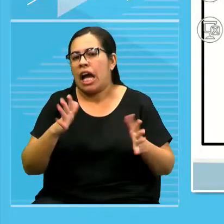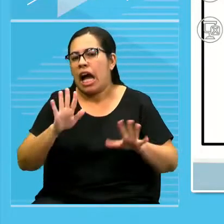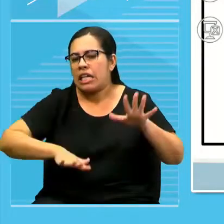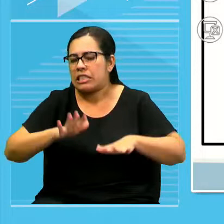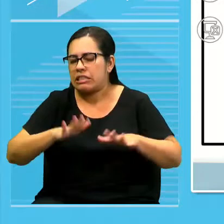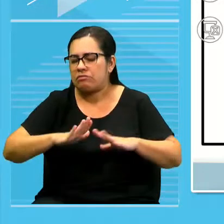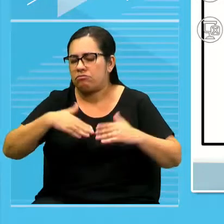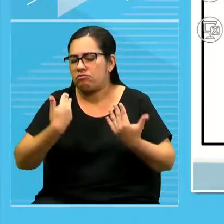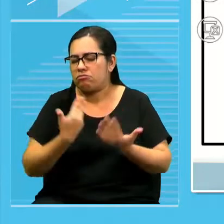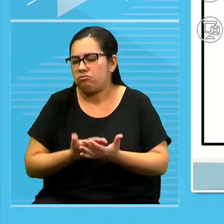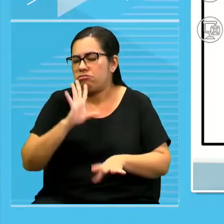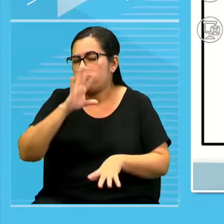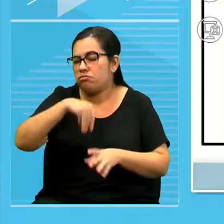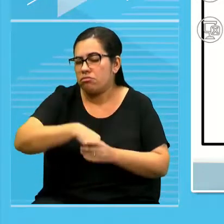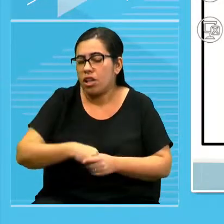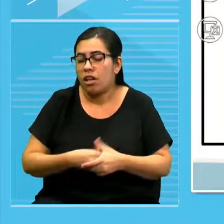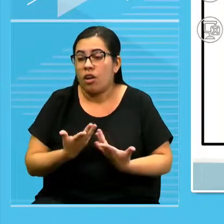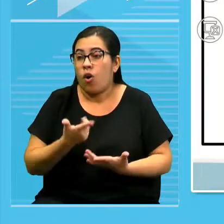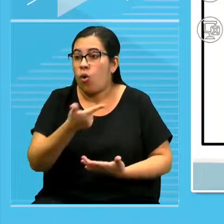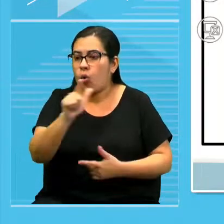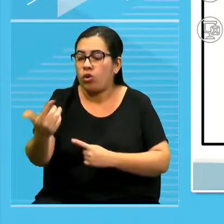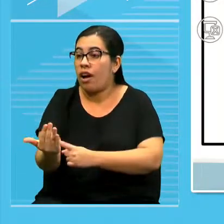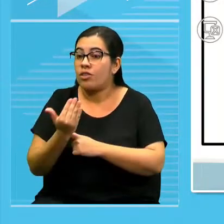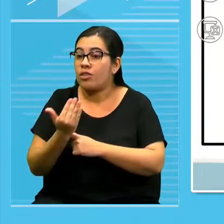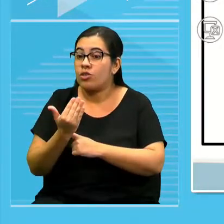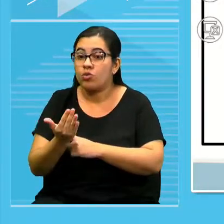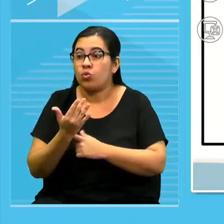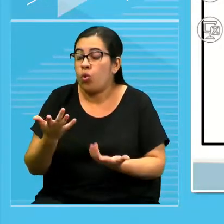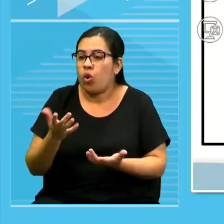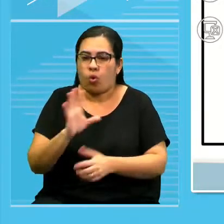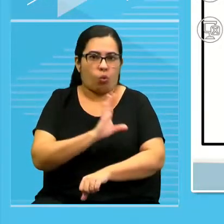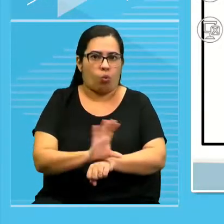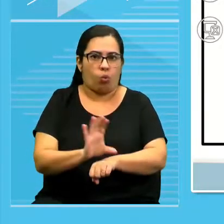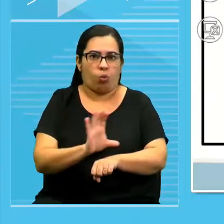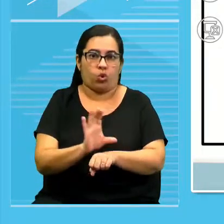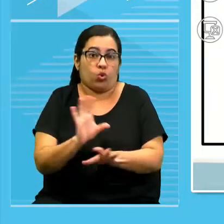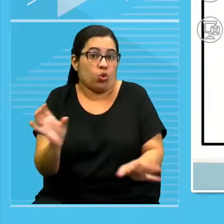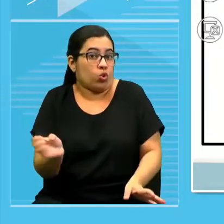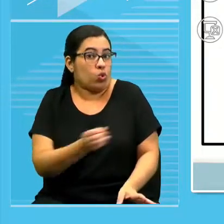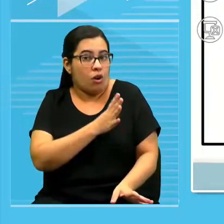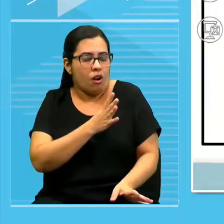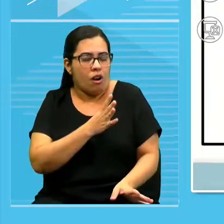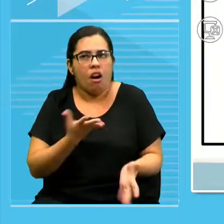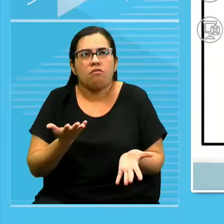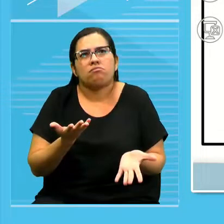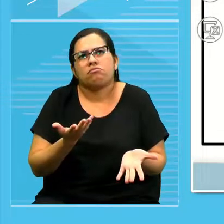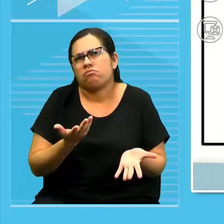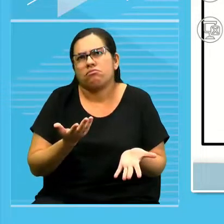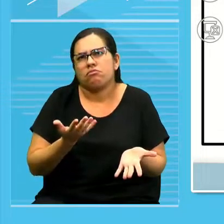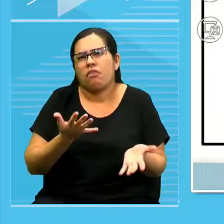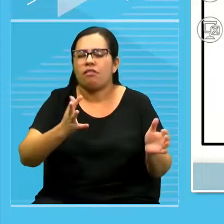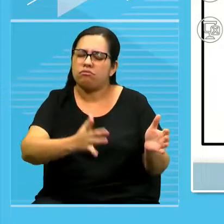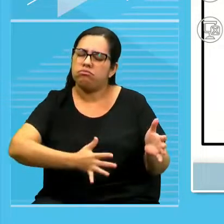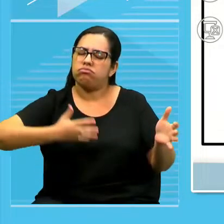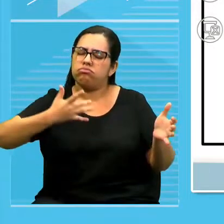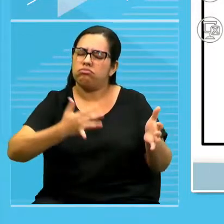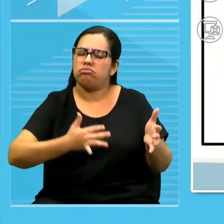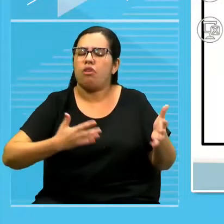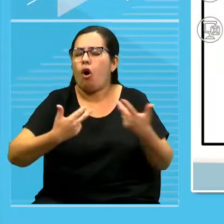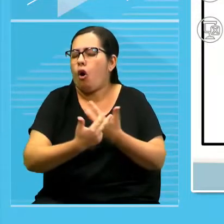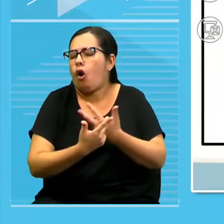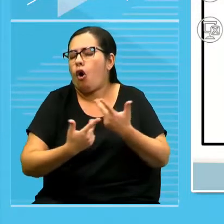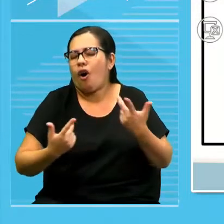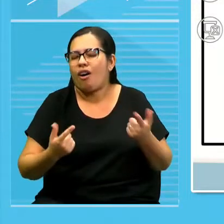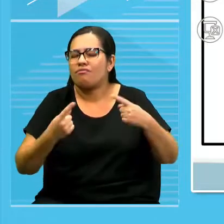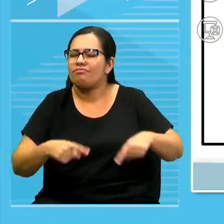na escola né seja eu vou aprender a fazer um novo curso vou aprender a tocar um instrumento Você vai